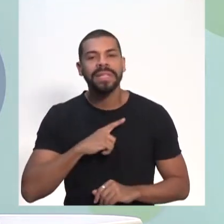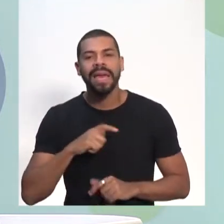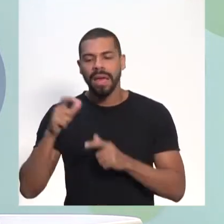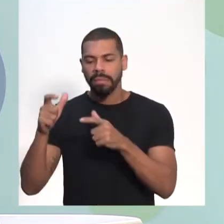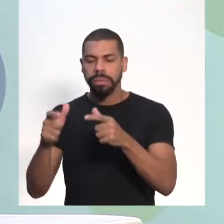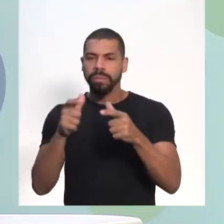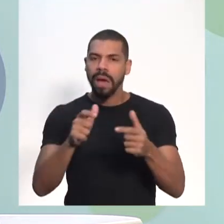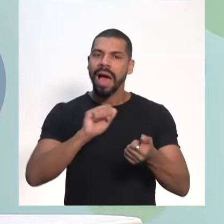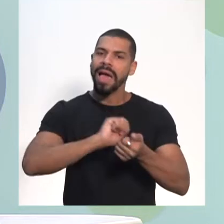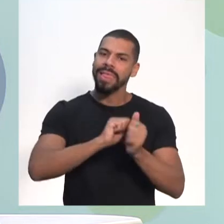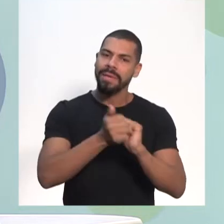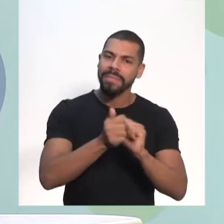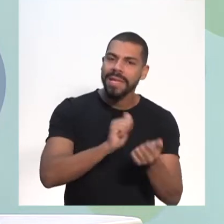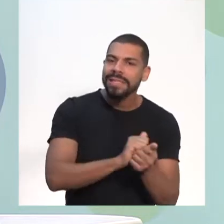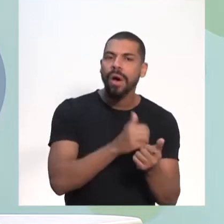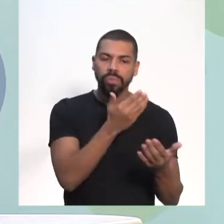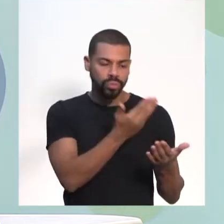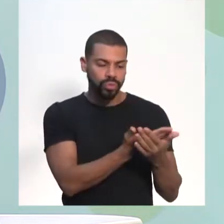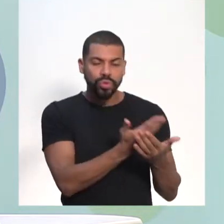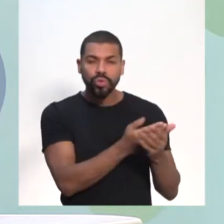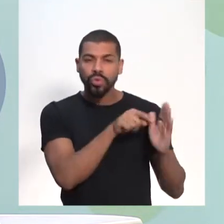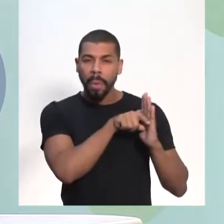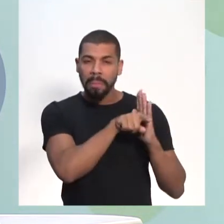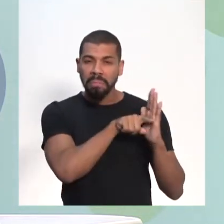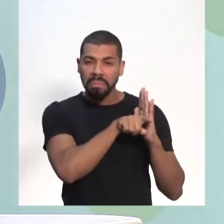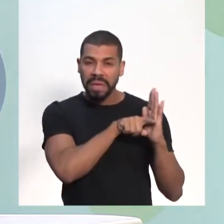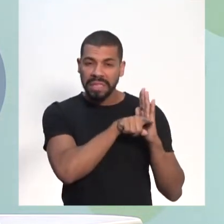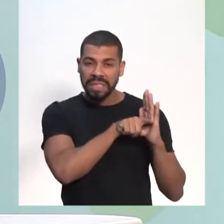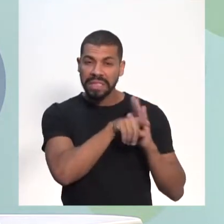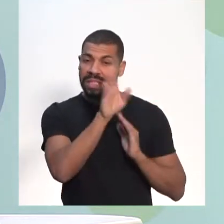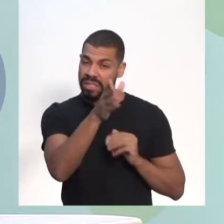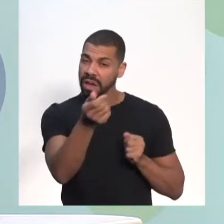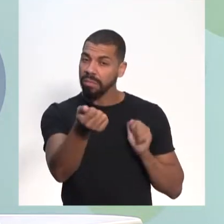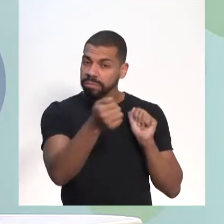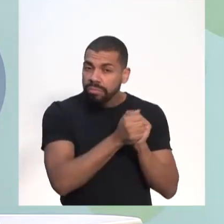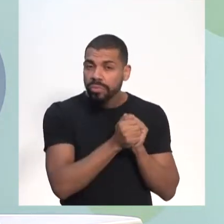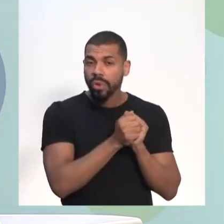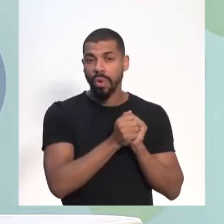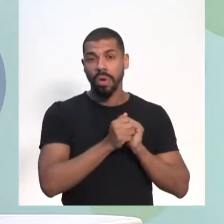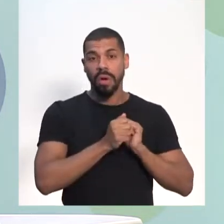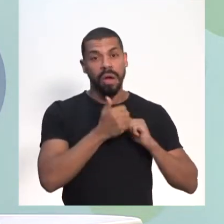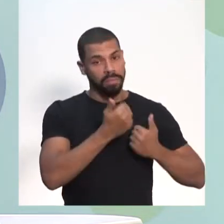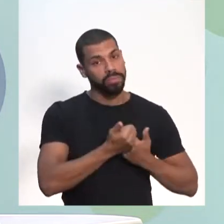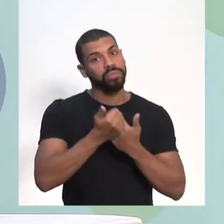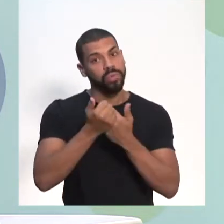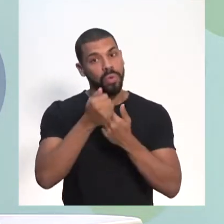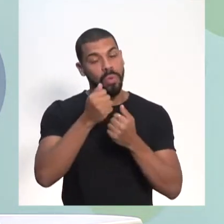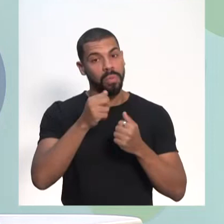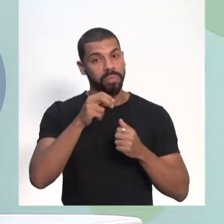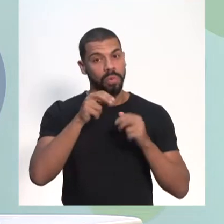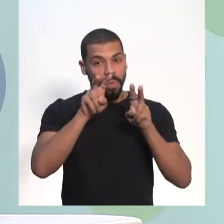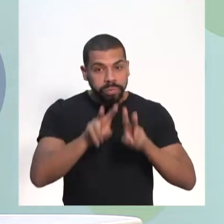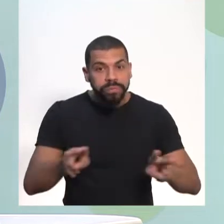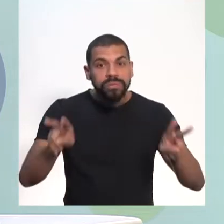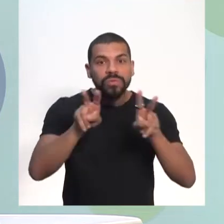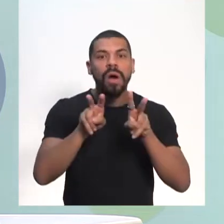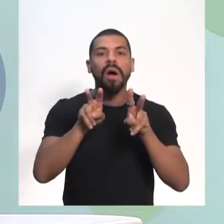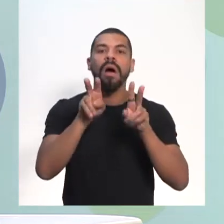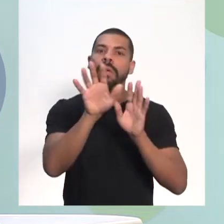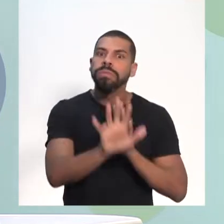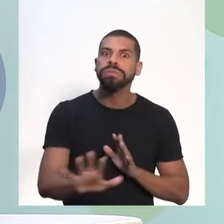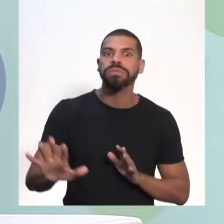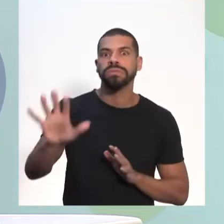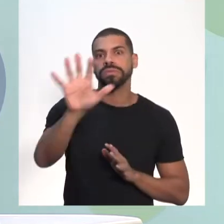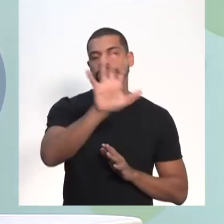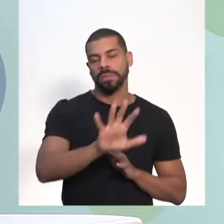avaliações externas, os estudos, as pesquisas que realizamos com vocês, tudo isso contribui para que a gente tenha a visão geral, né? Mas tem uma parte